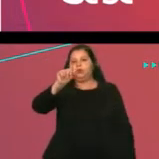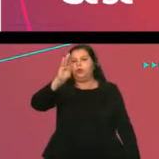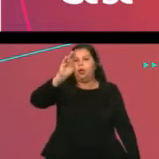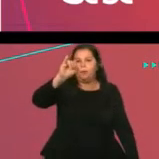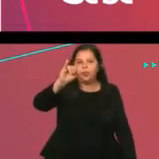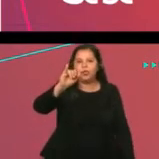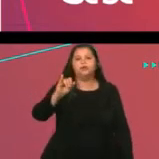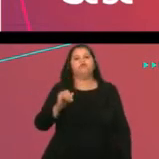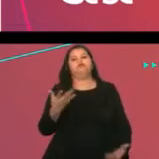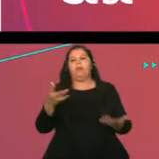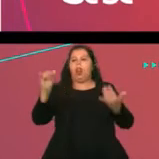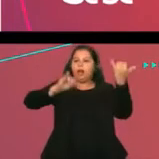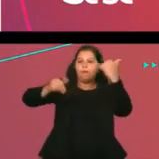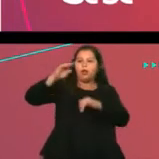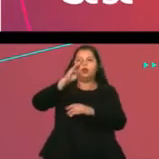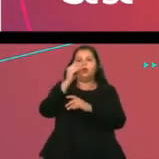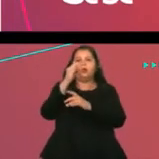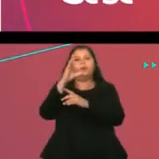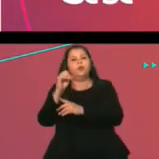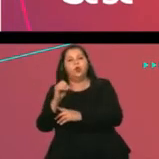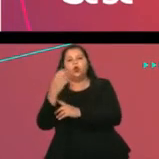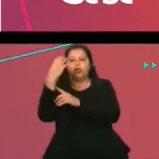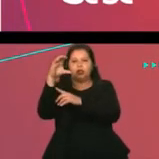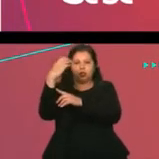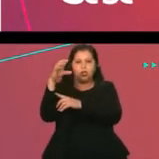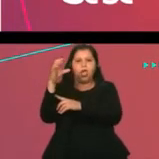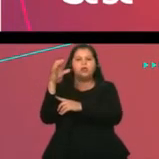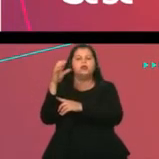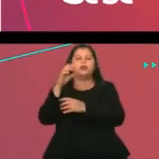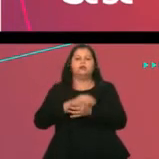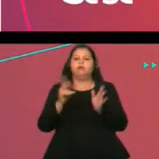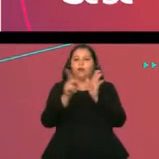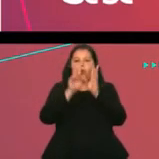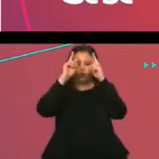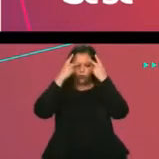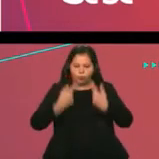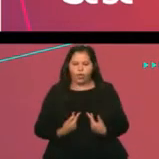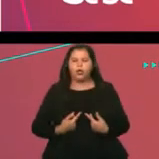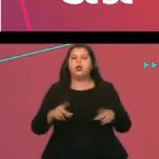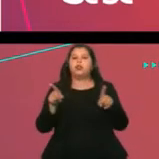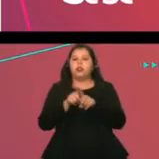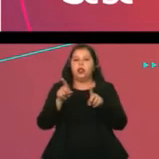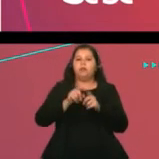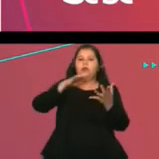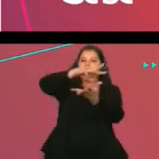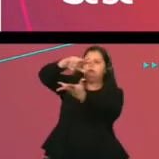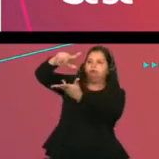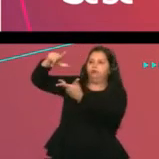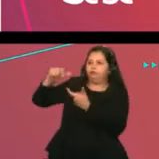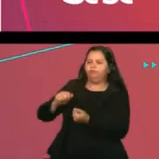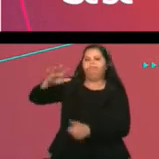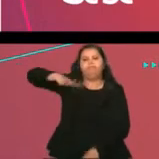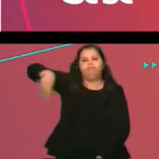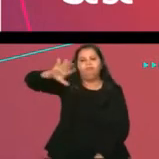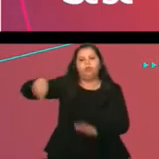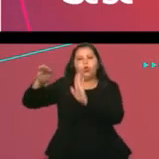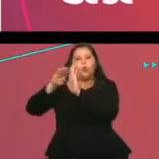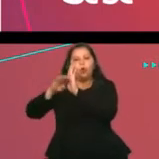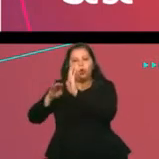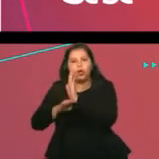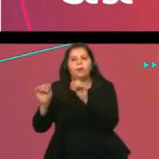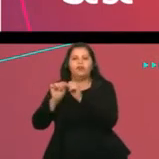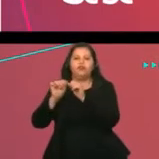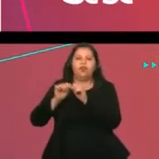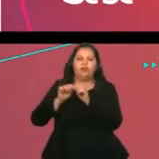fazem parte do Lab laboratório de biociências da motricidade humano e com a possibilidade da Internacional e uma motrice Network de fazer a